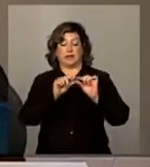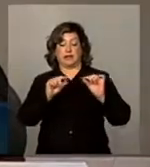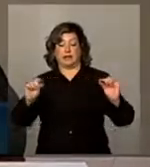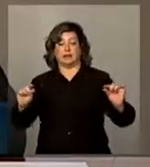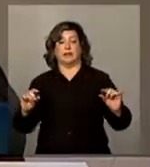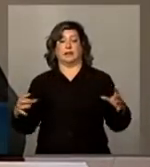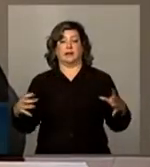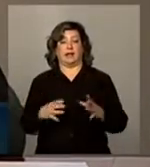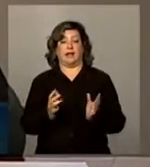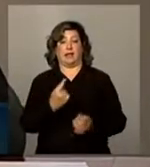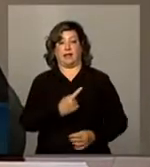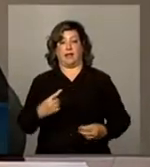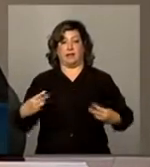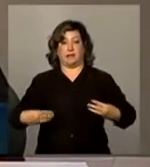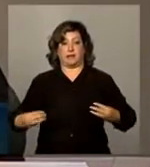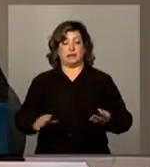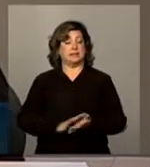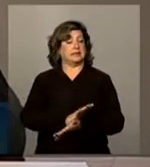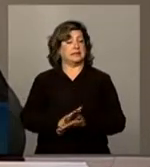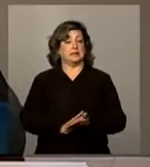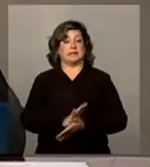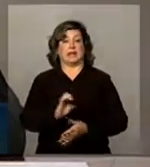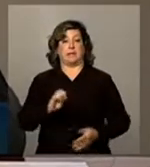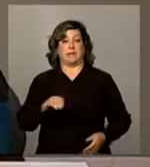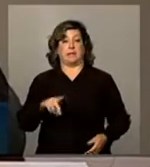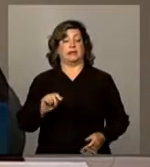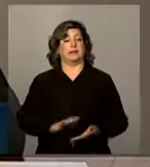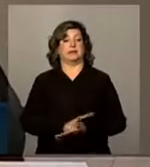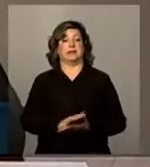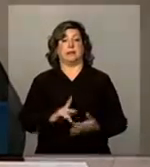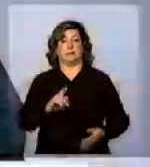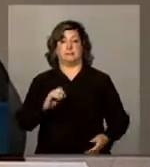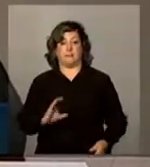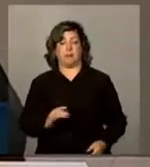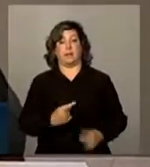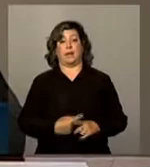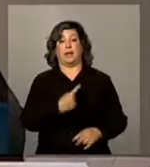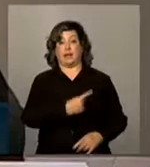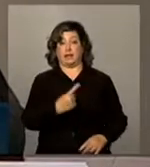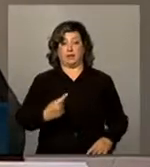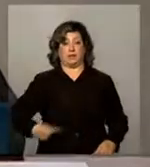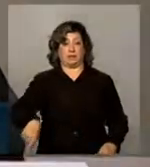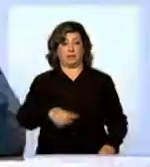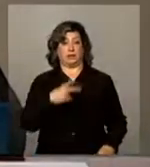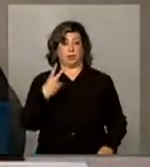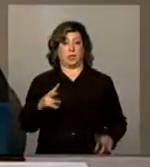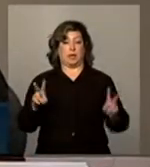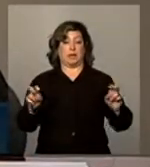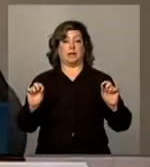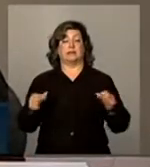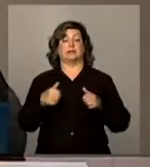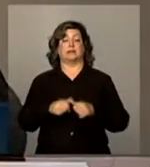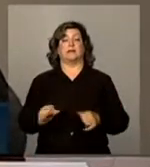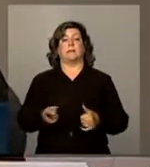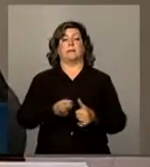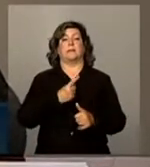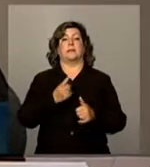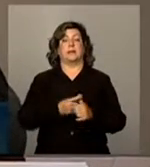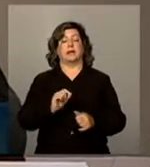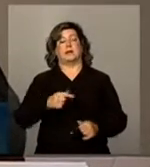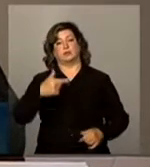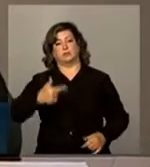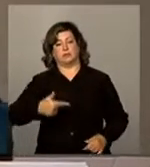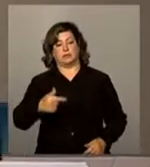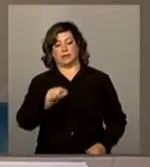cada ministério, estão sem emenda e sem PAC, porque cada um desses outros dois temas estão na primeira e a